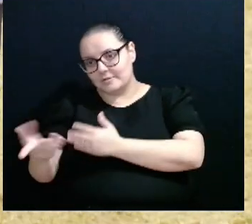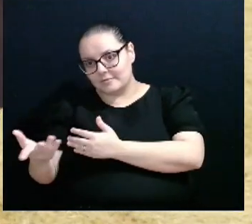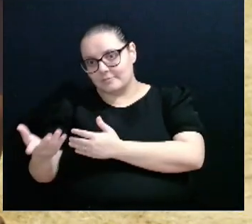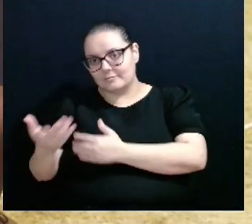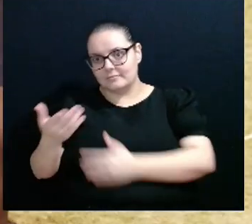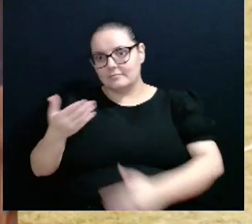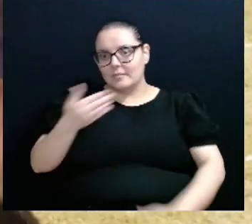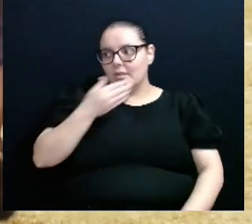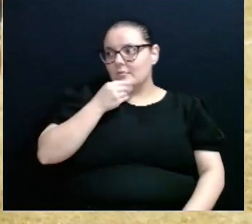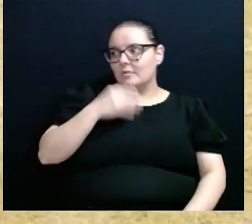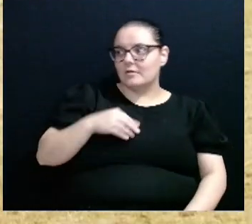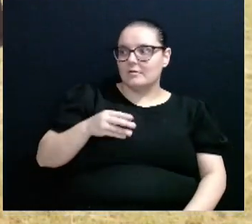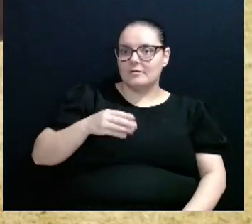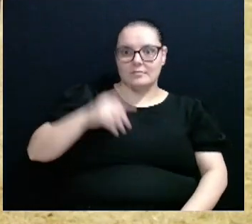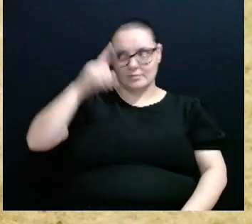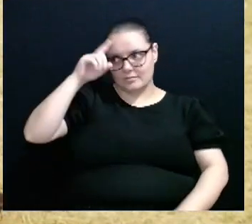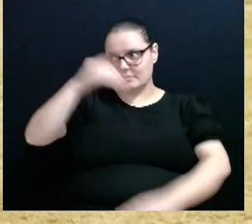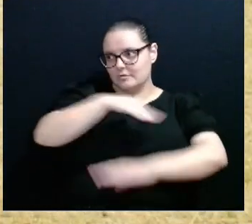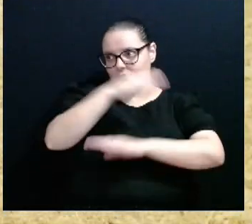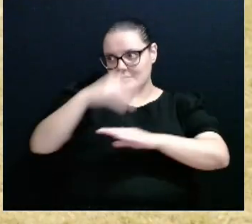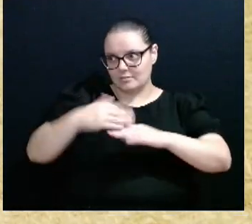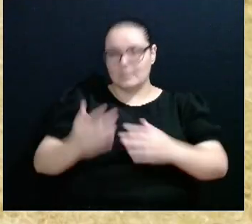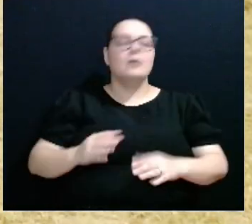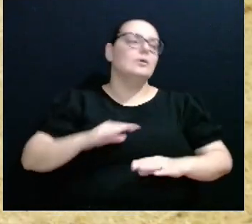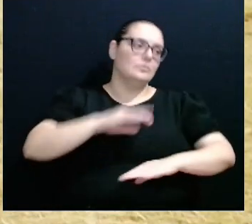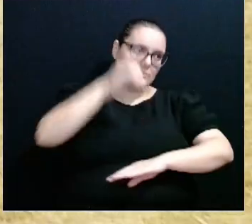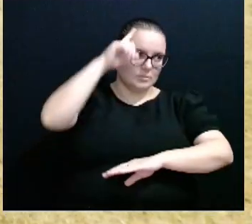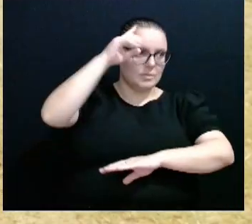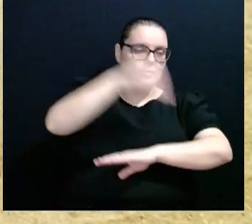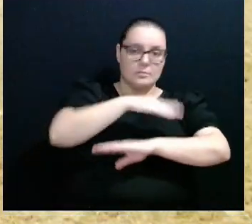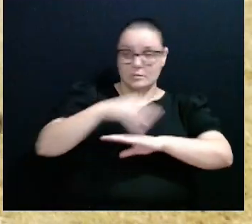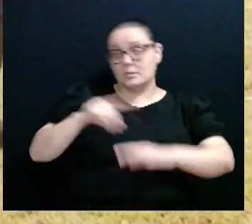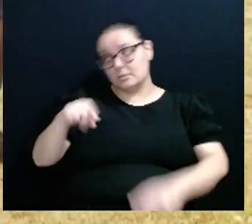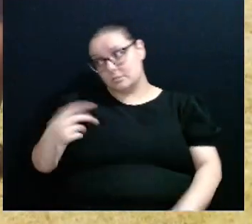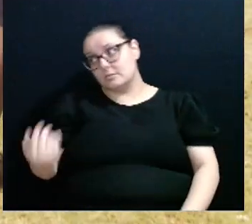O dia escola? todo. Isso, então isso é um fator importante. Eu Começa falo, por aí.